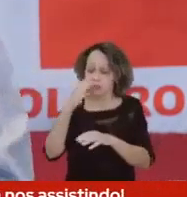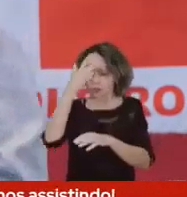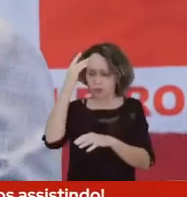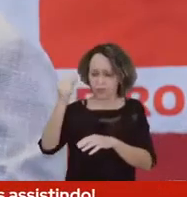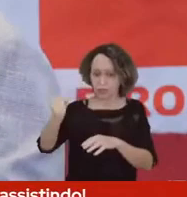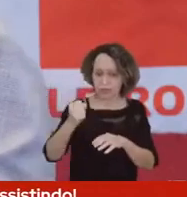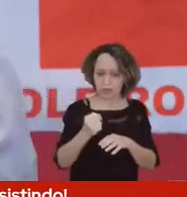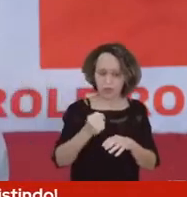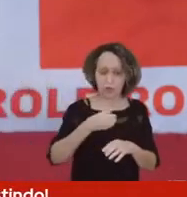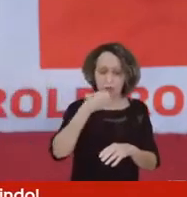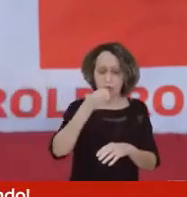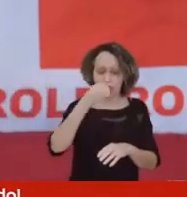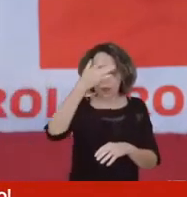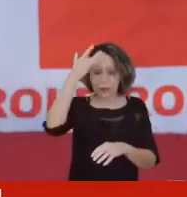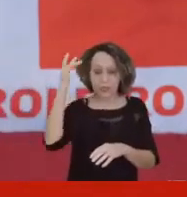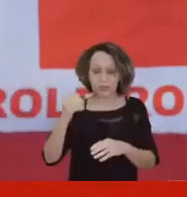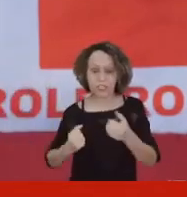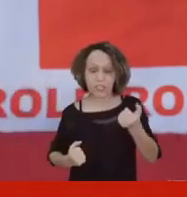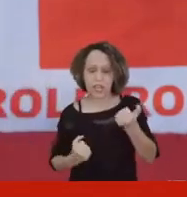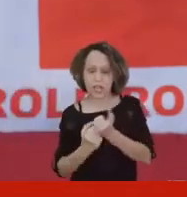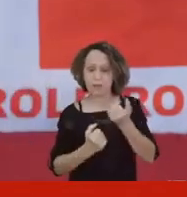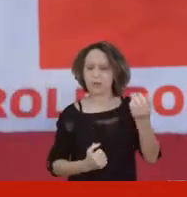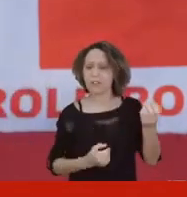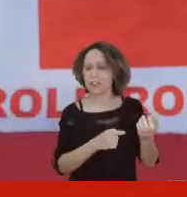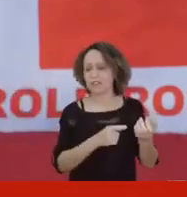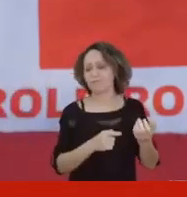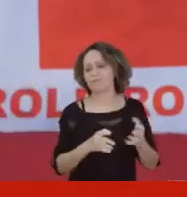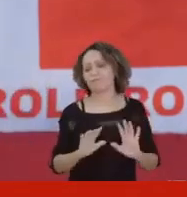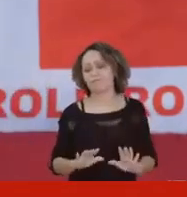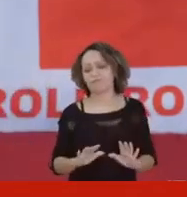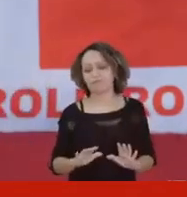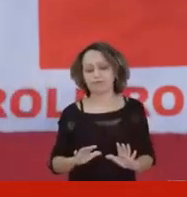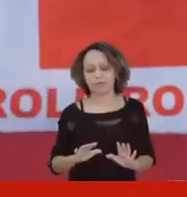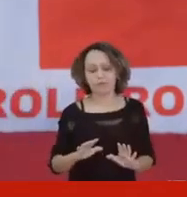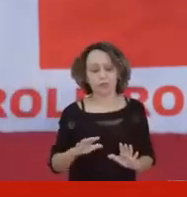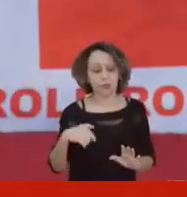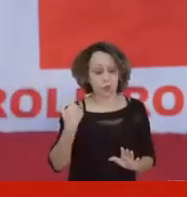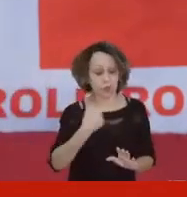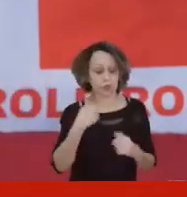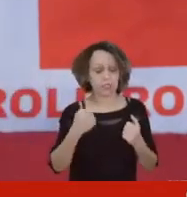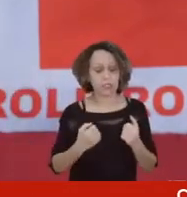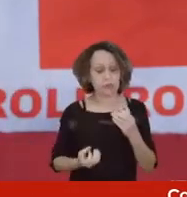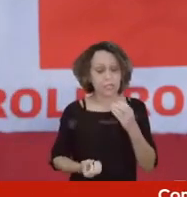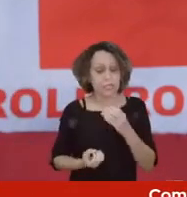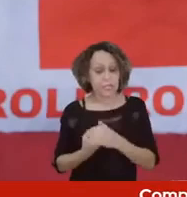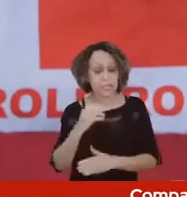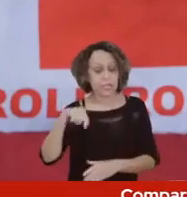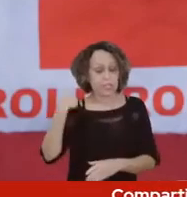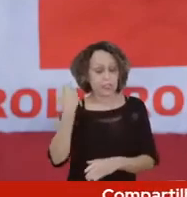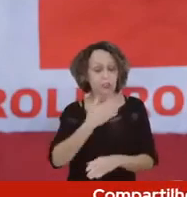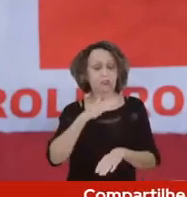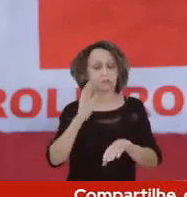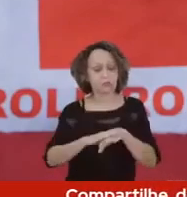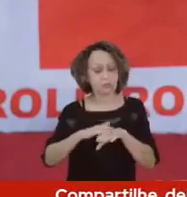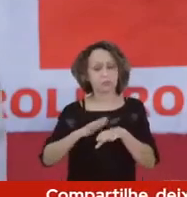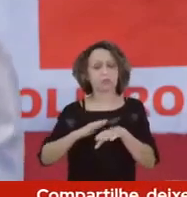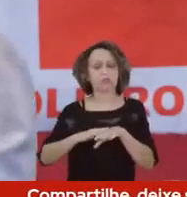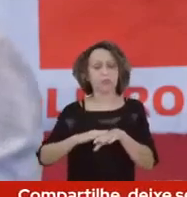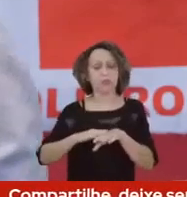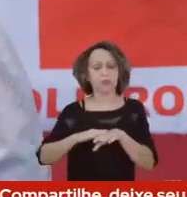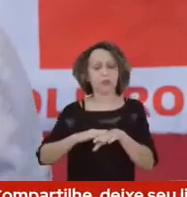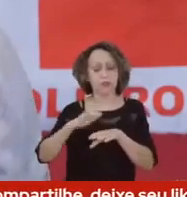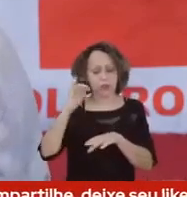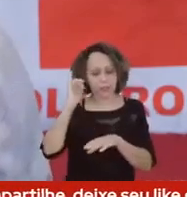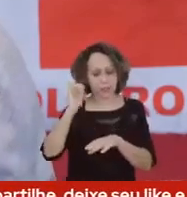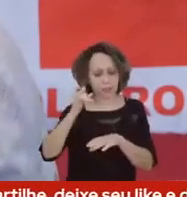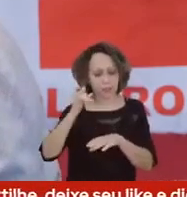Então, agora, eu penso que nós temos que criar a nossa narrativa e a gente aproveitar. A gente vai ter campanha, a gente vai ter horário